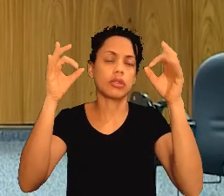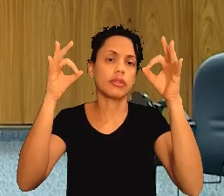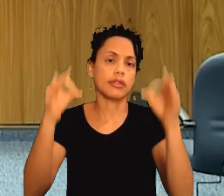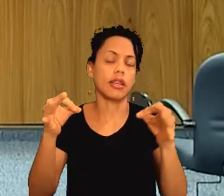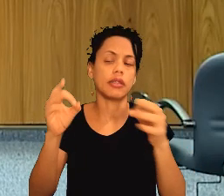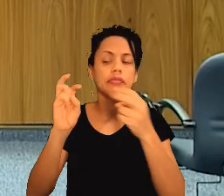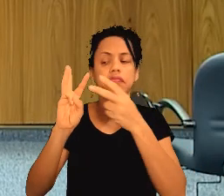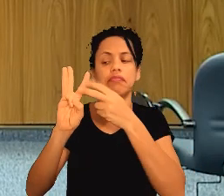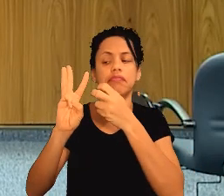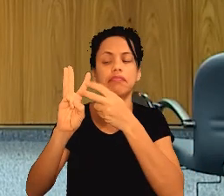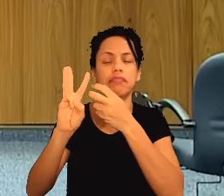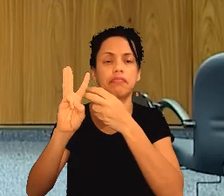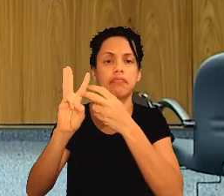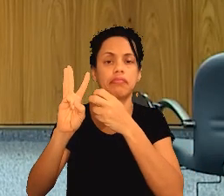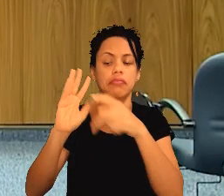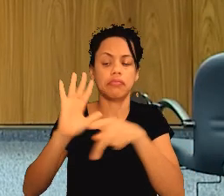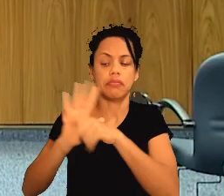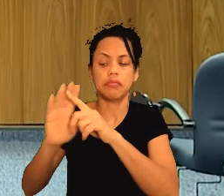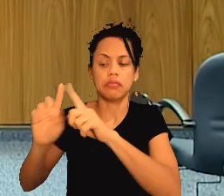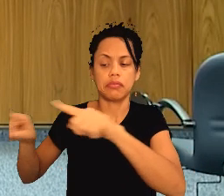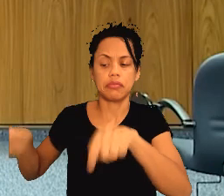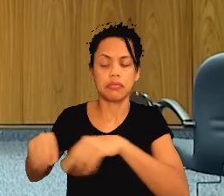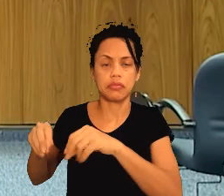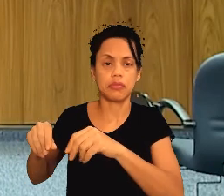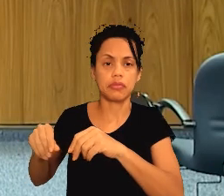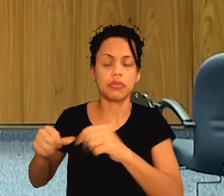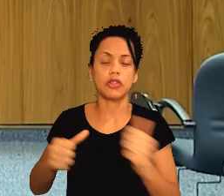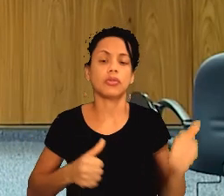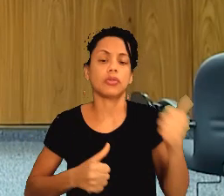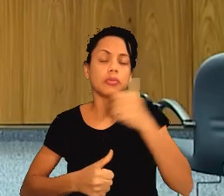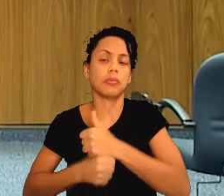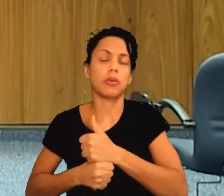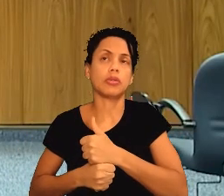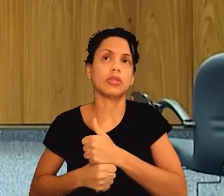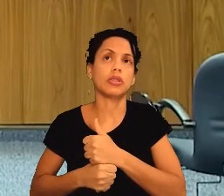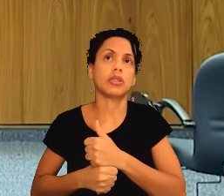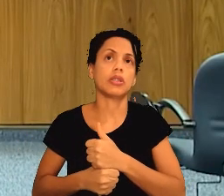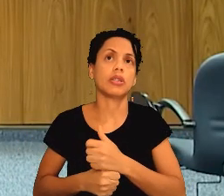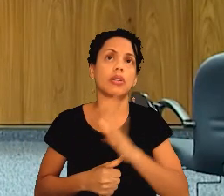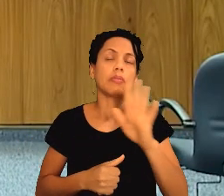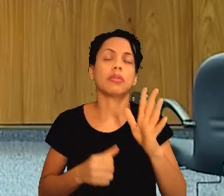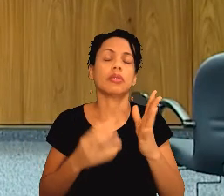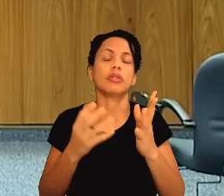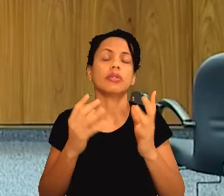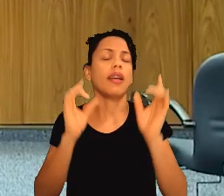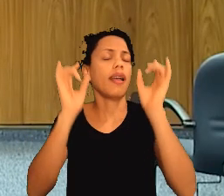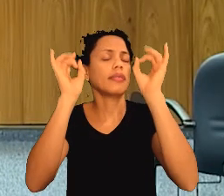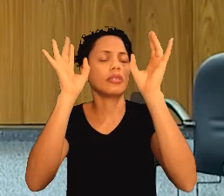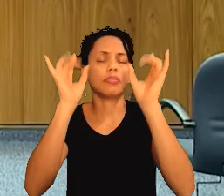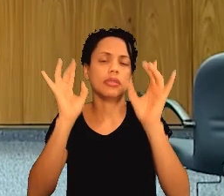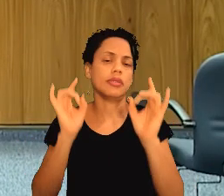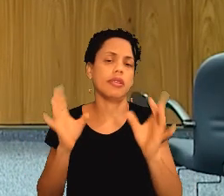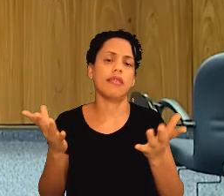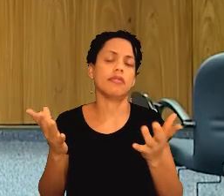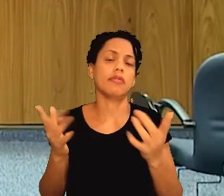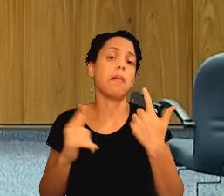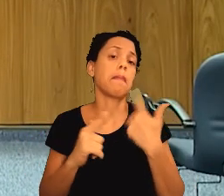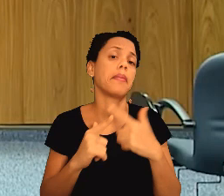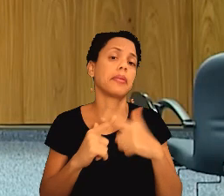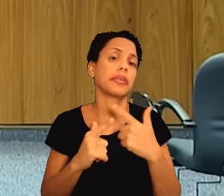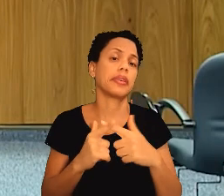título indígena sobre suas terras é um título de posse, mas uma posse muito, muito especial. Por quê?